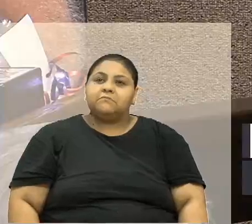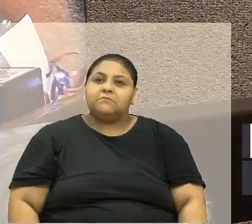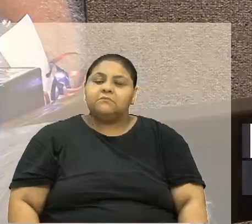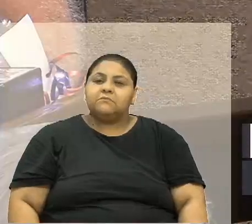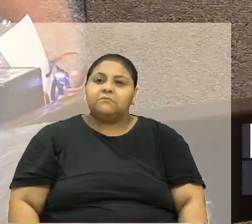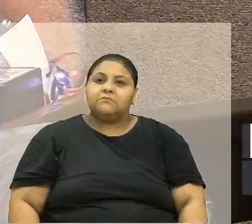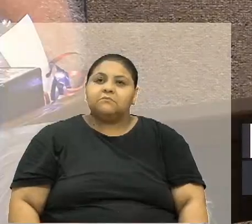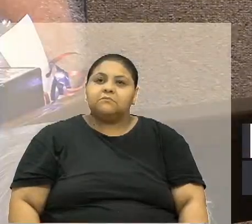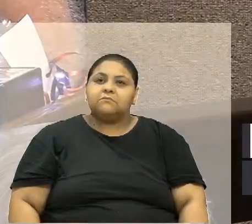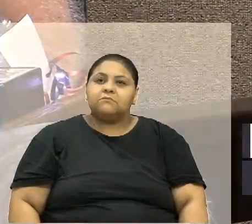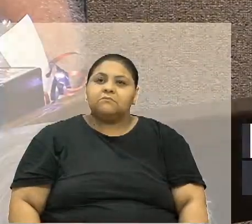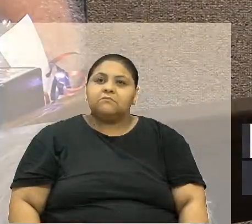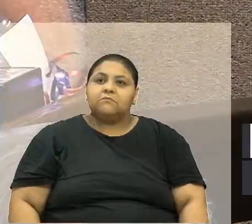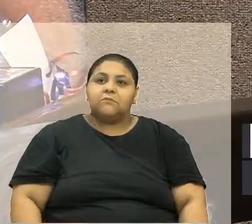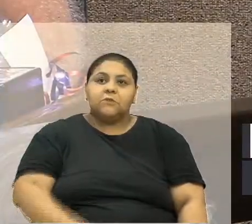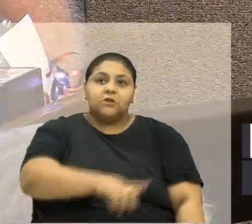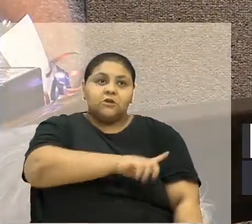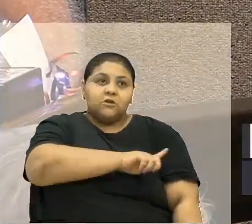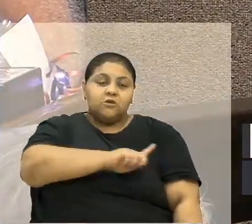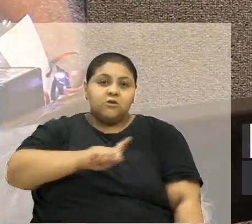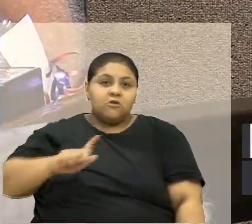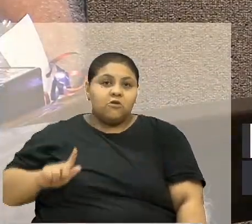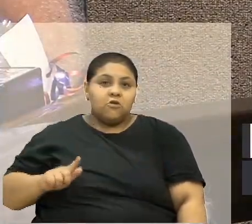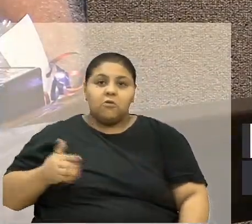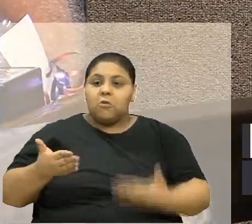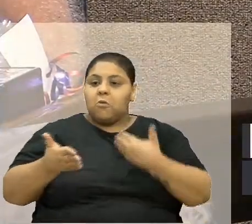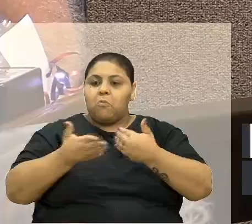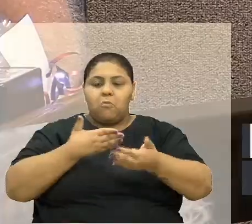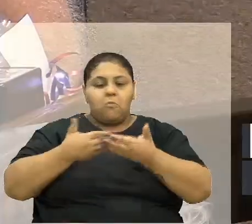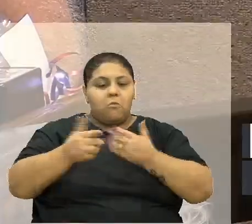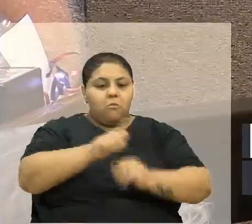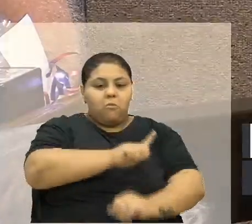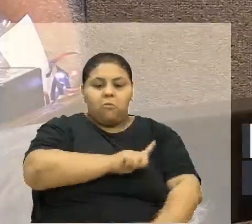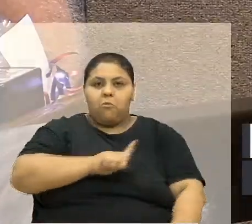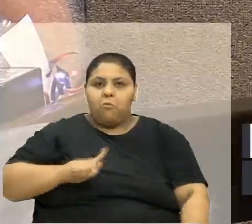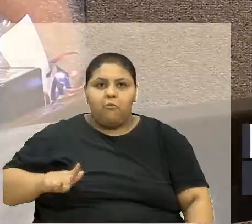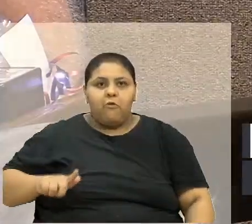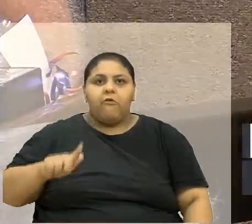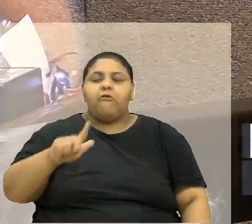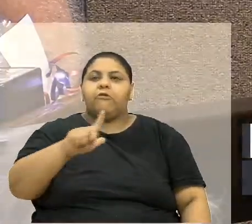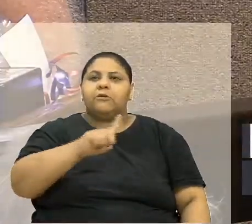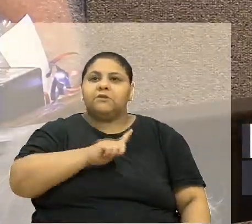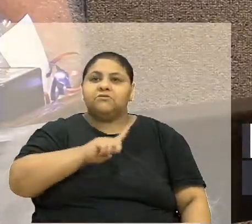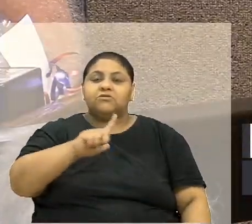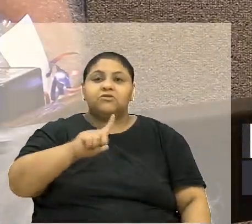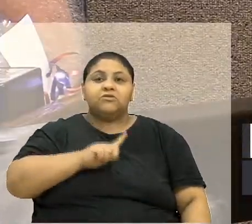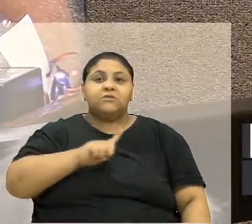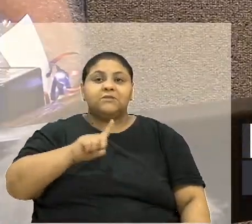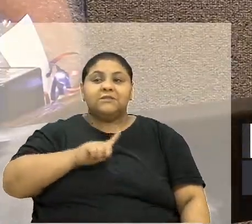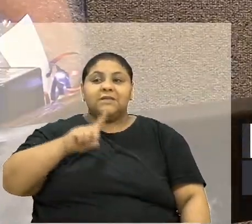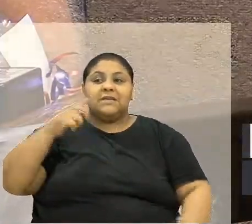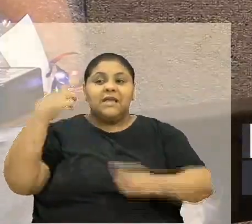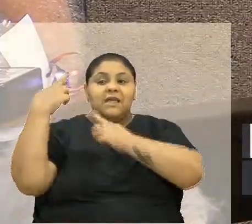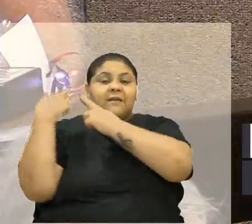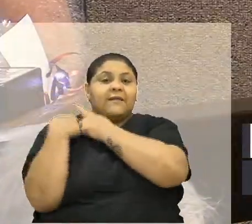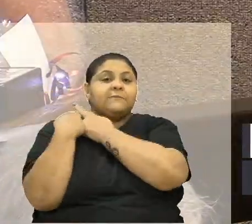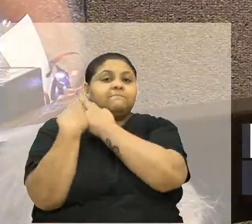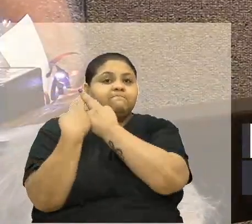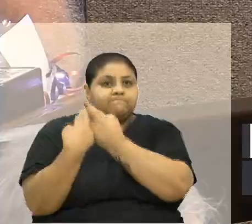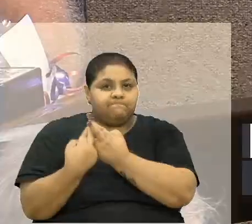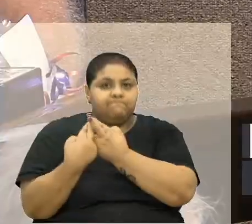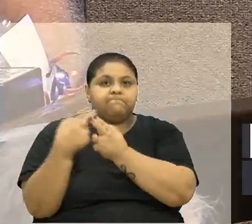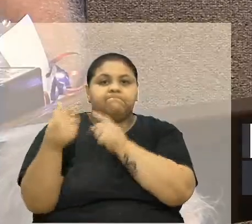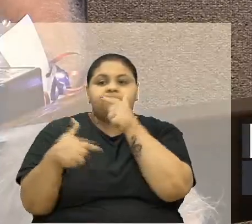que o governo, seja ele qual for, tem uma grande responsabilidade e